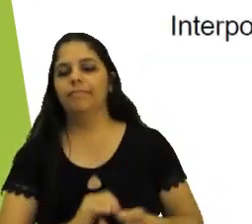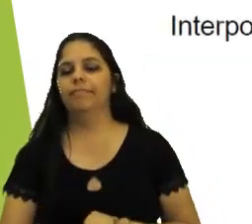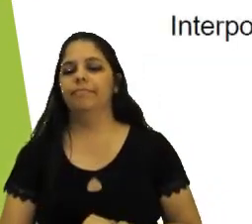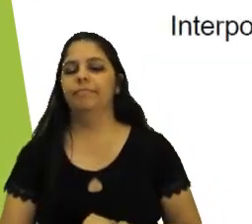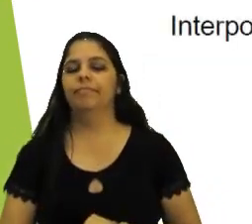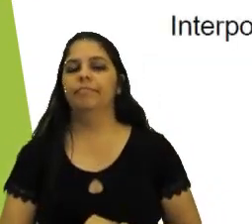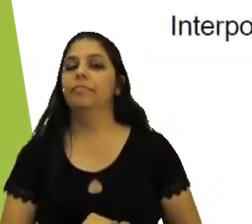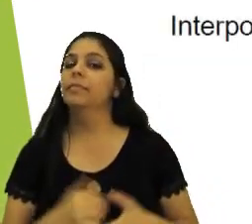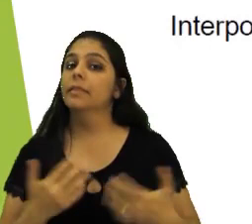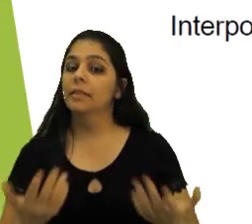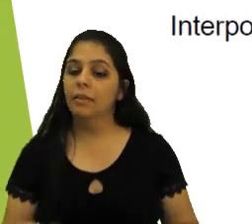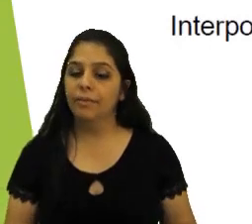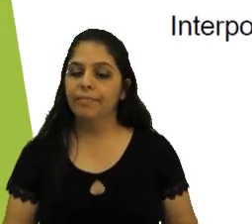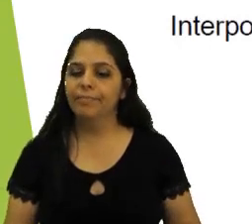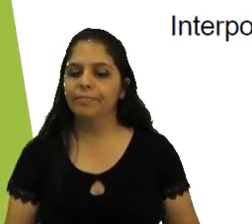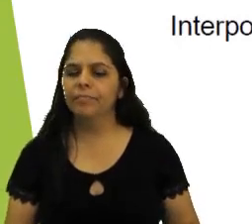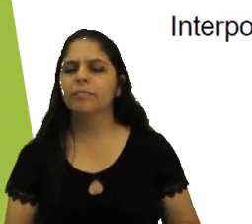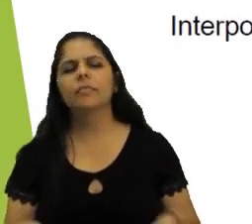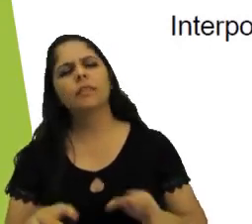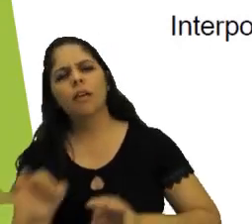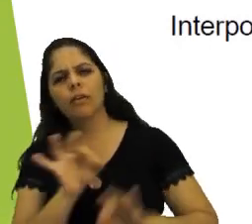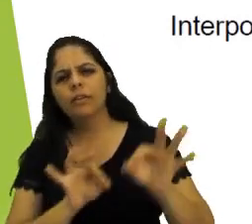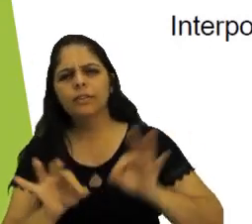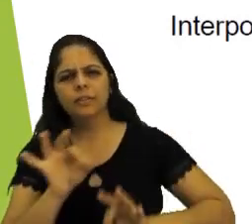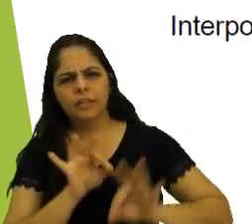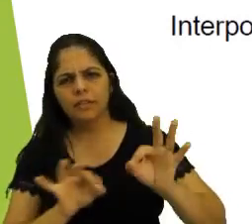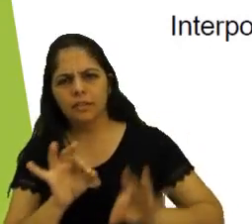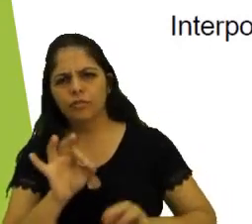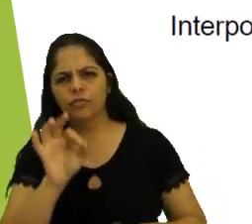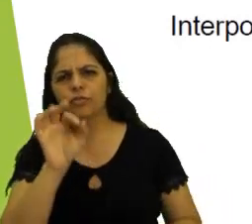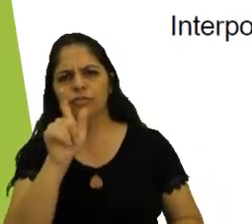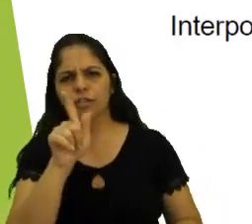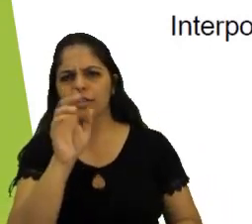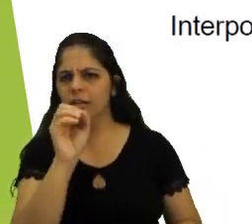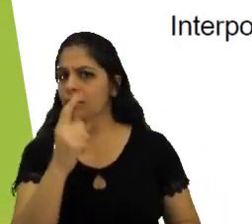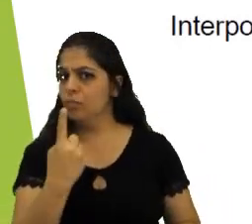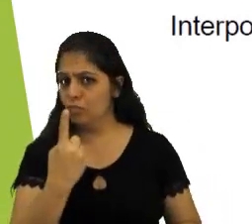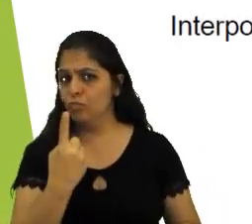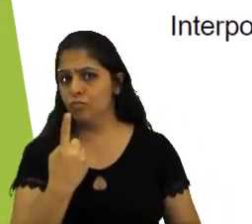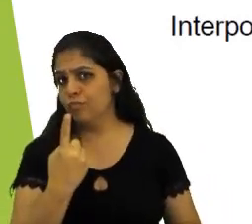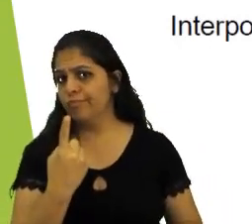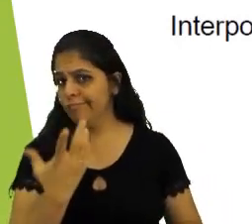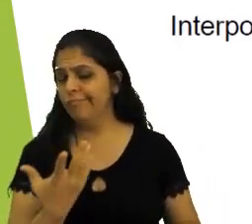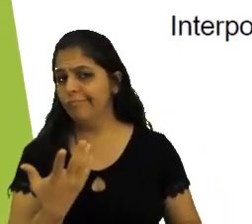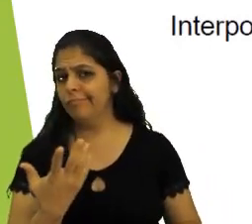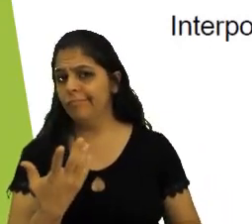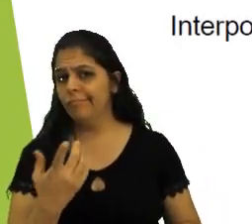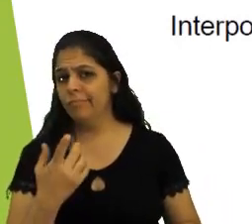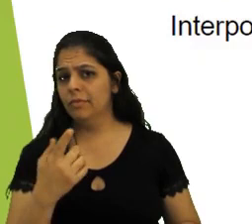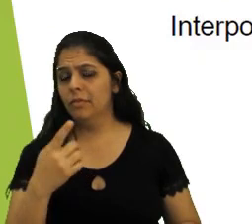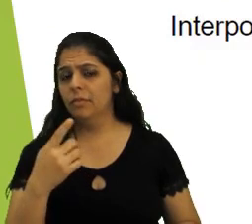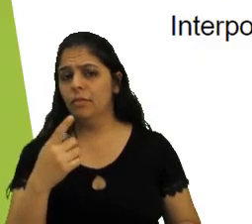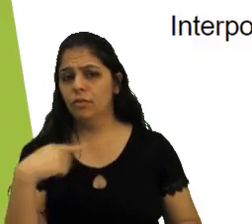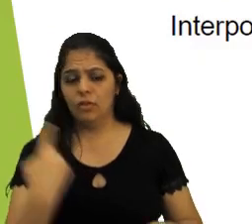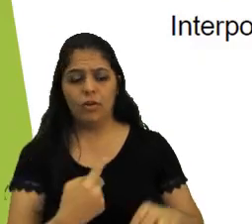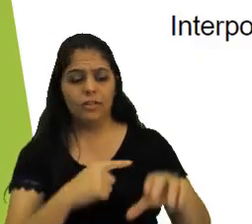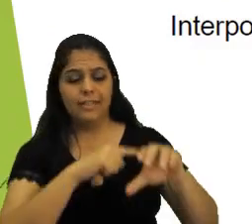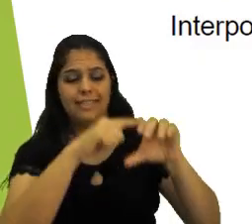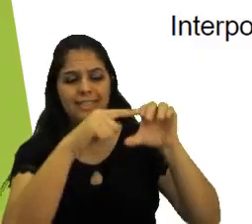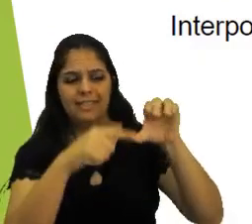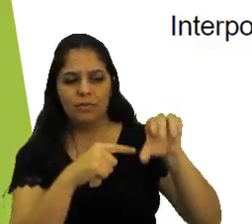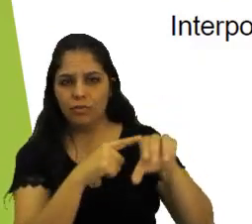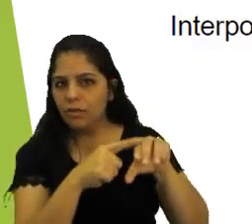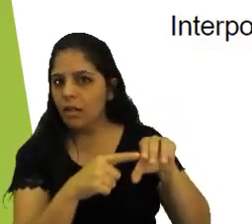Então, pessoal, na programação G01, tá? Na nossa interpolação circular